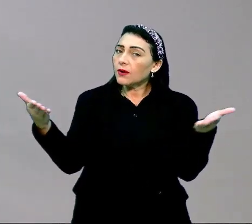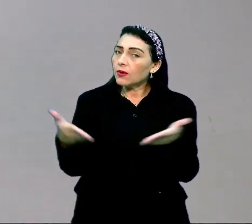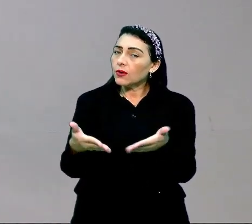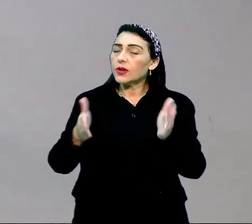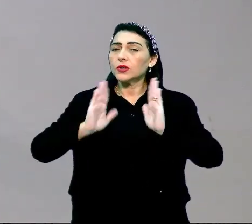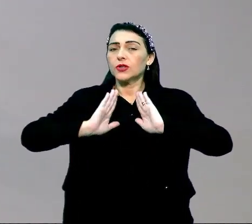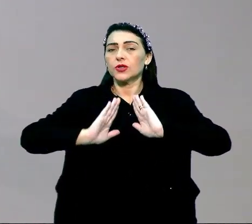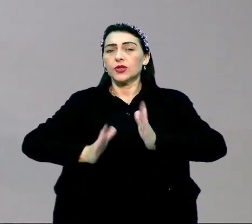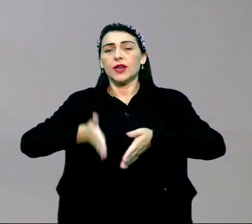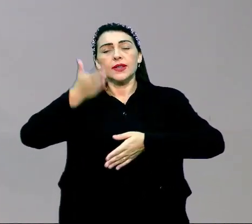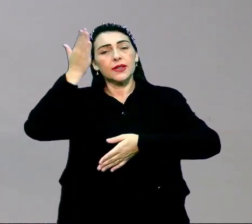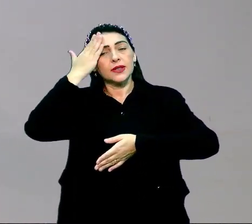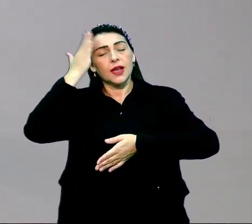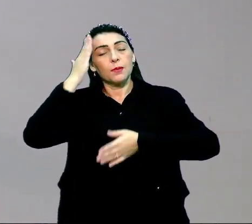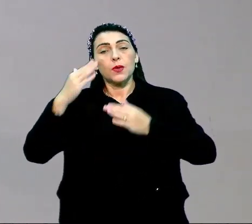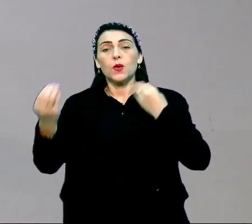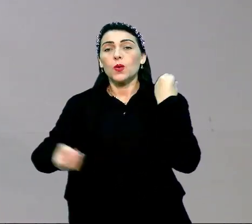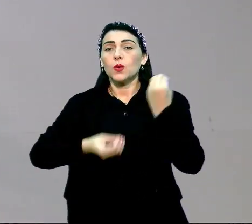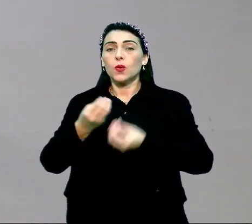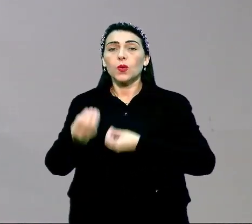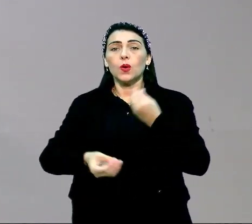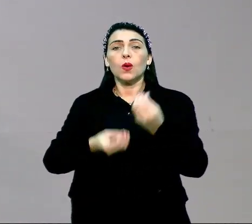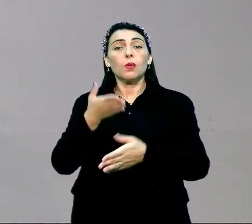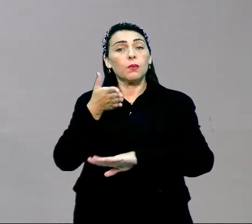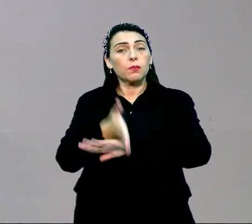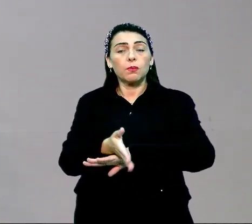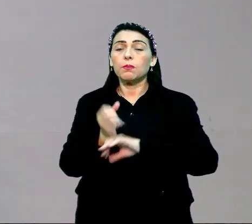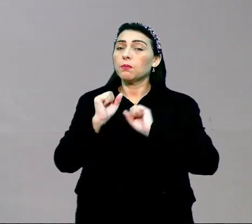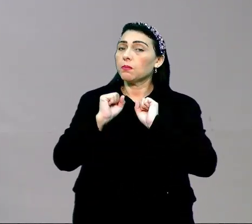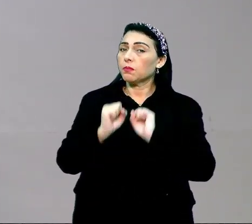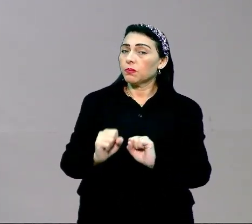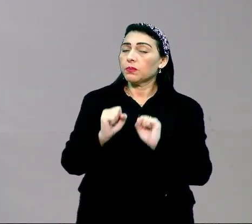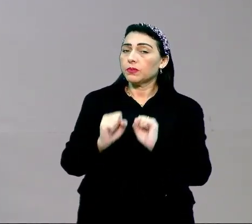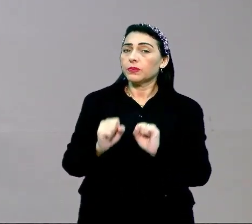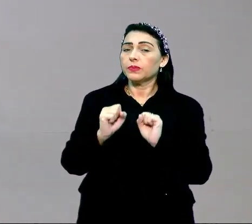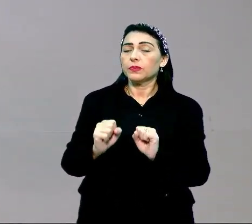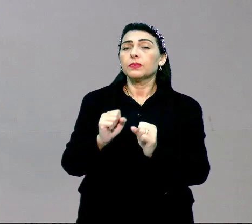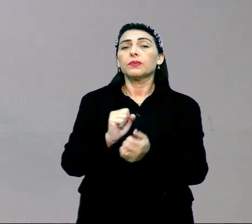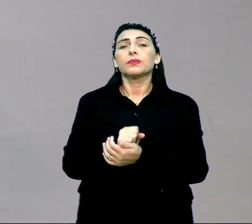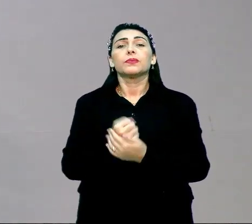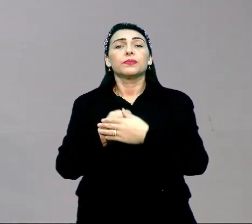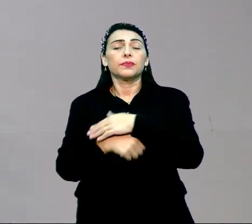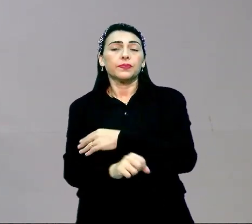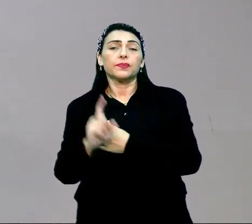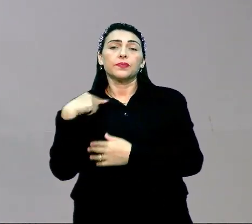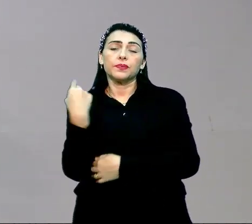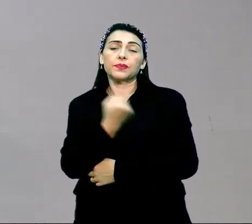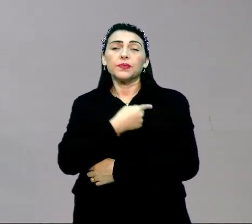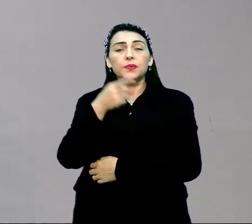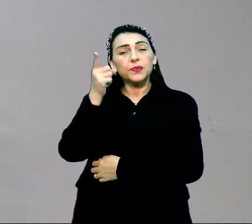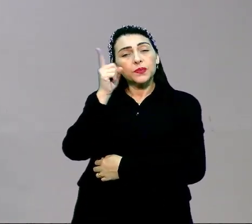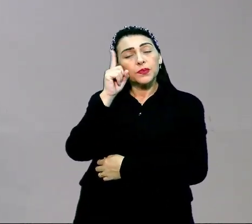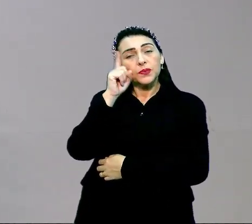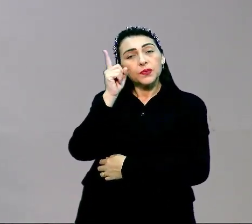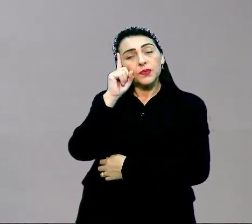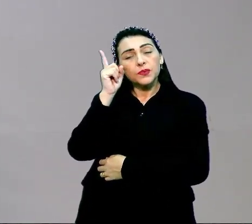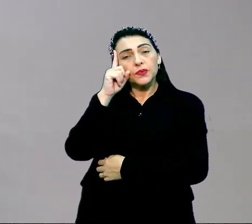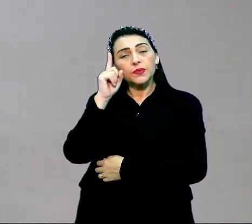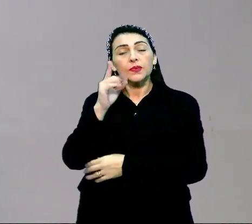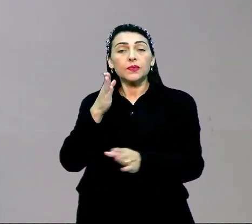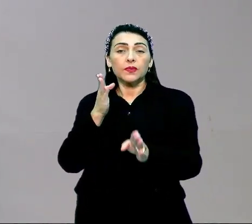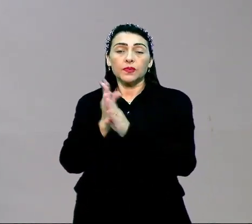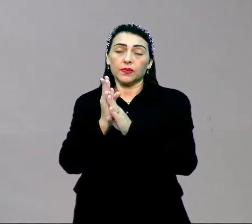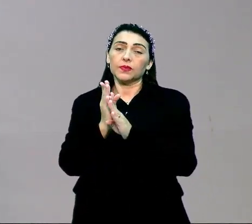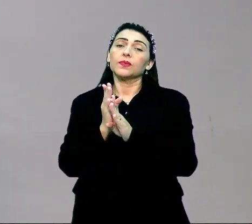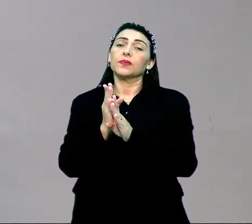gente já sabe como que vem o acesso, a gente já sabe como pode inserir ele no nosso dia a dia, a gente vai agora